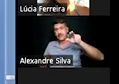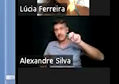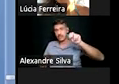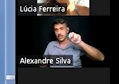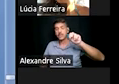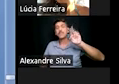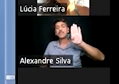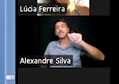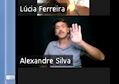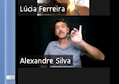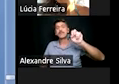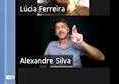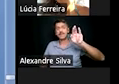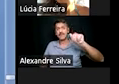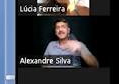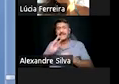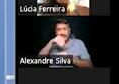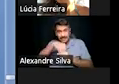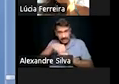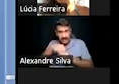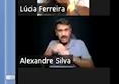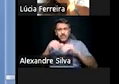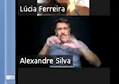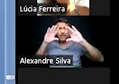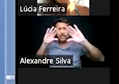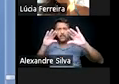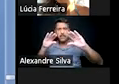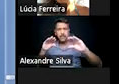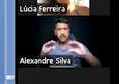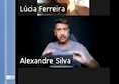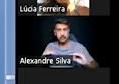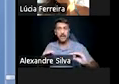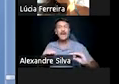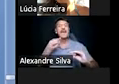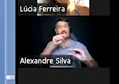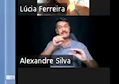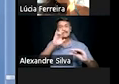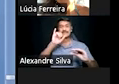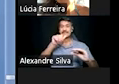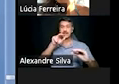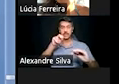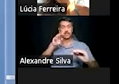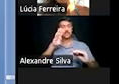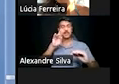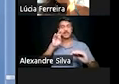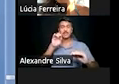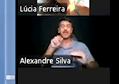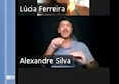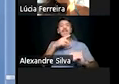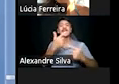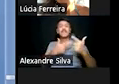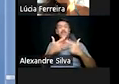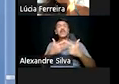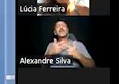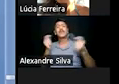estão imersas nesse sedimento. E essas cianobactérias, elas são extremamente importantes como agentes potenciais